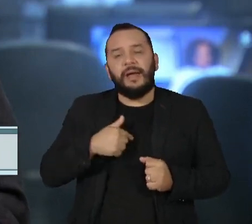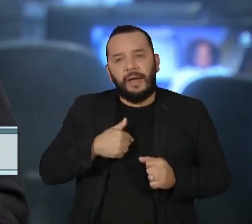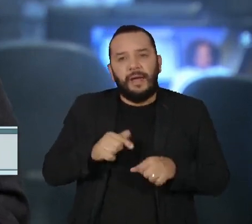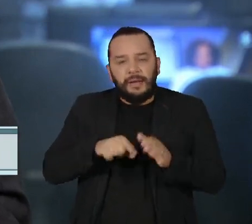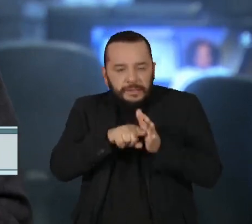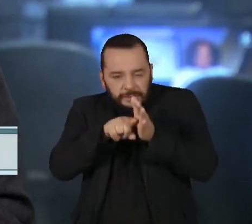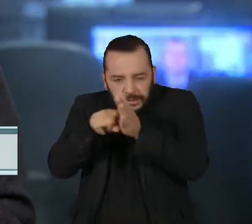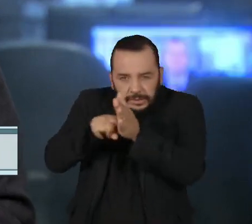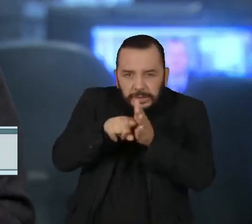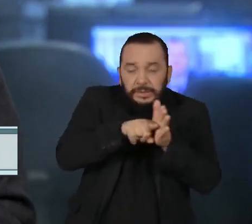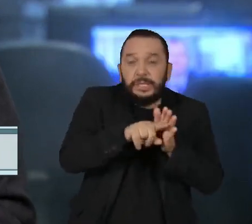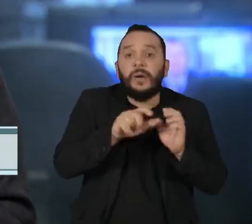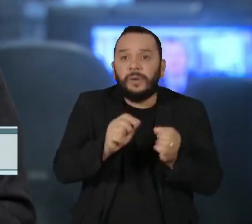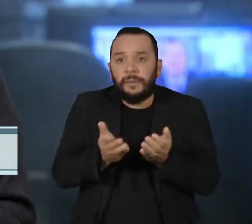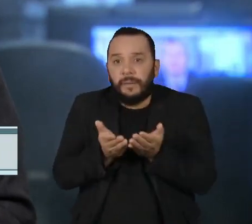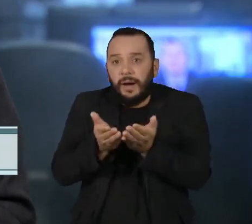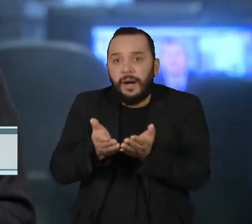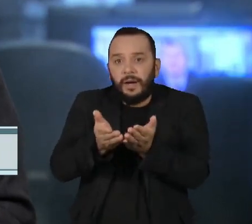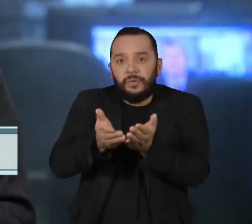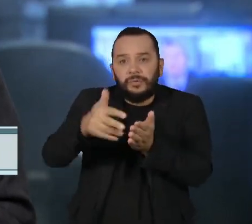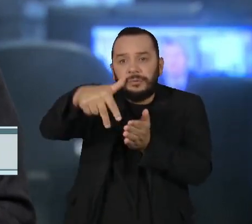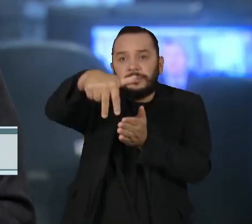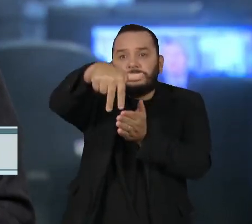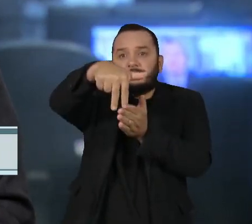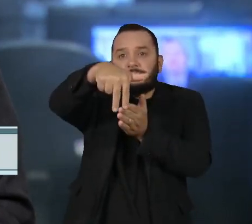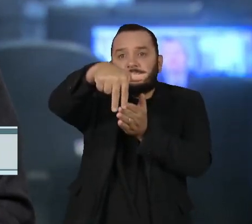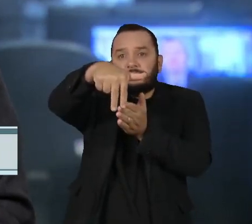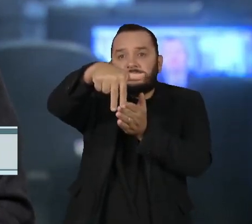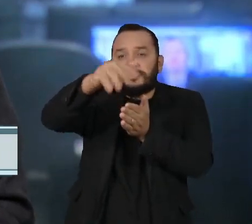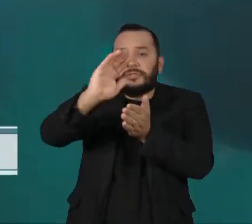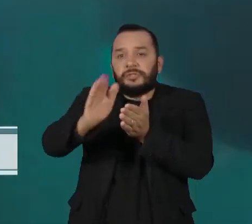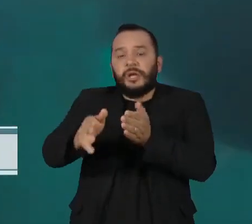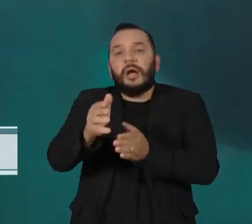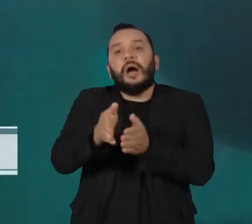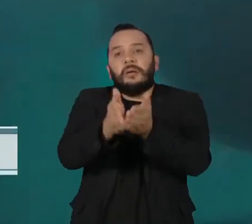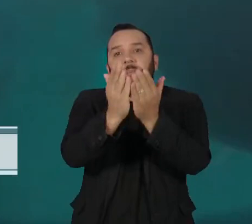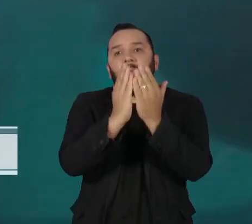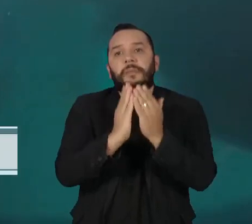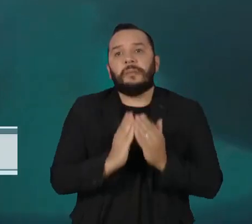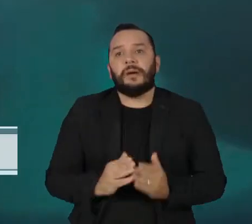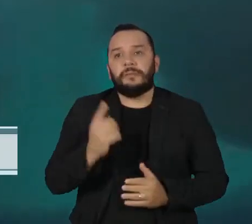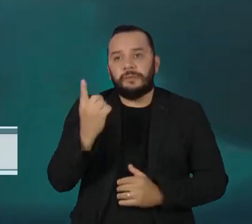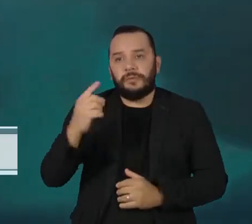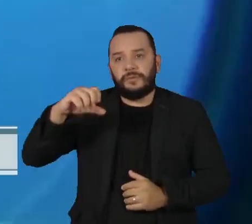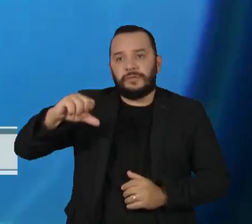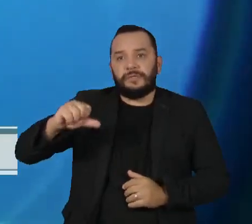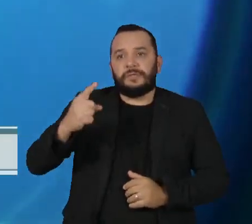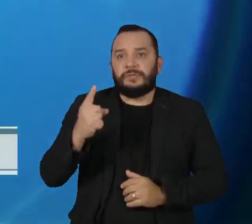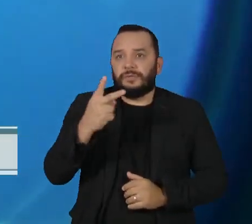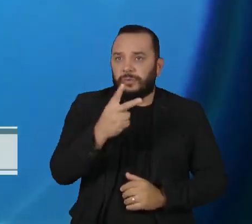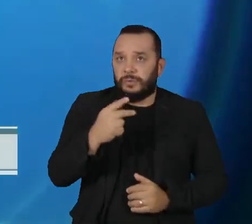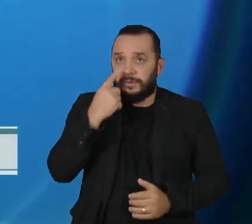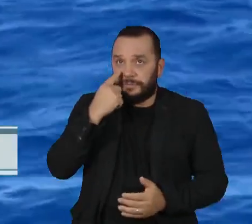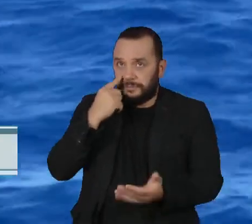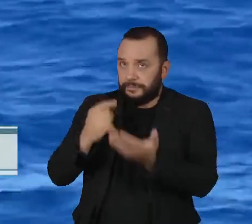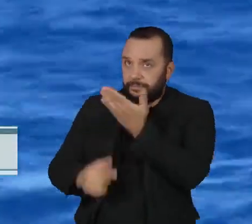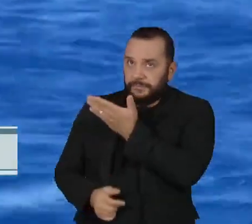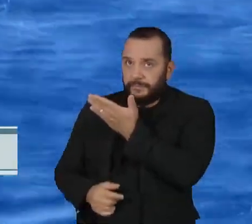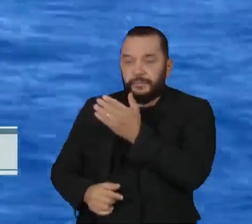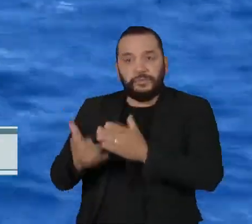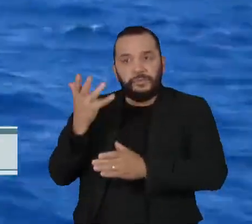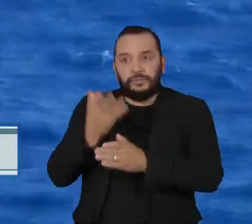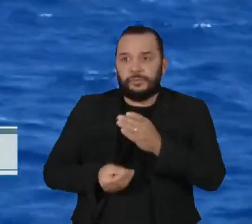os destroços do Titanic que afundou em 1912 o submersível desapareceu